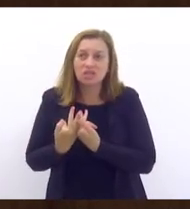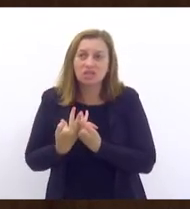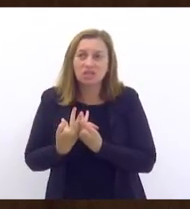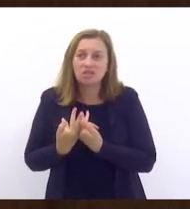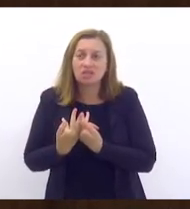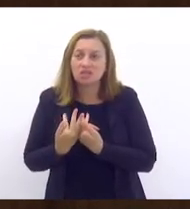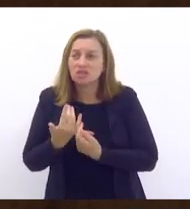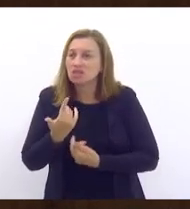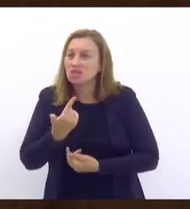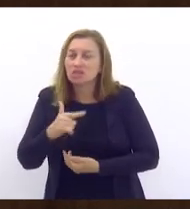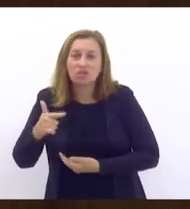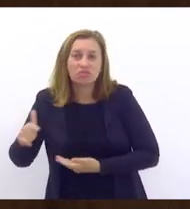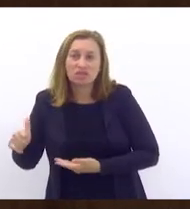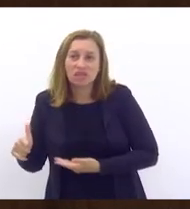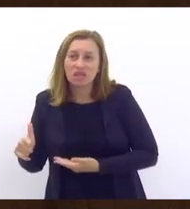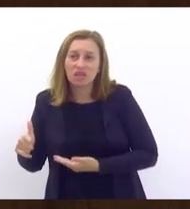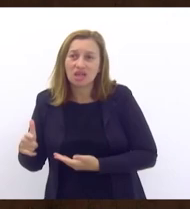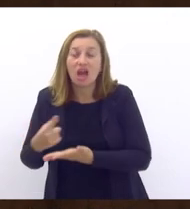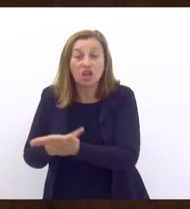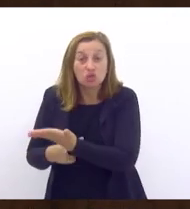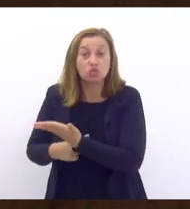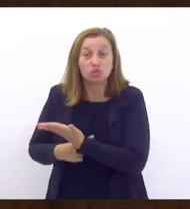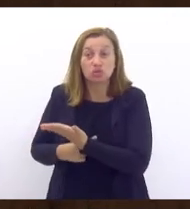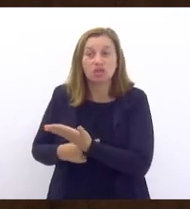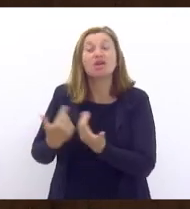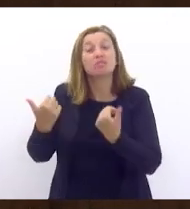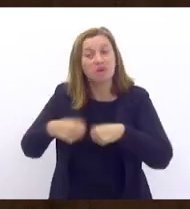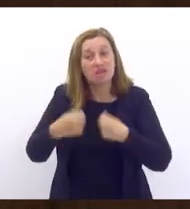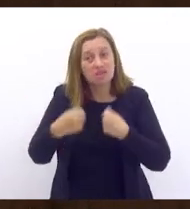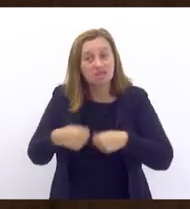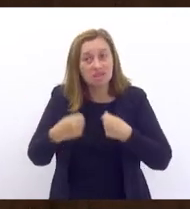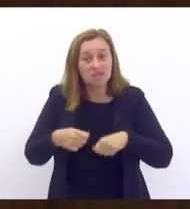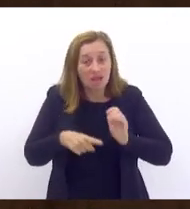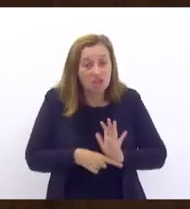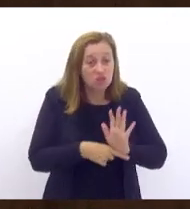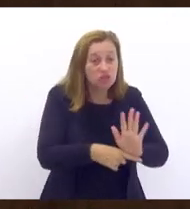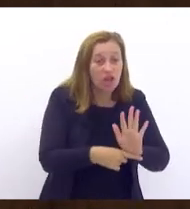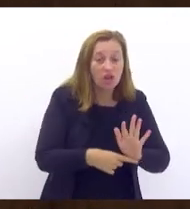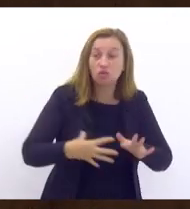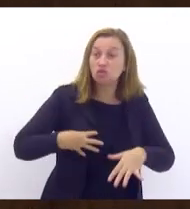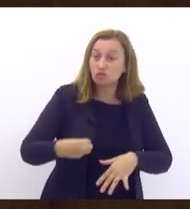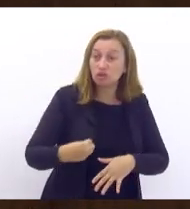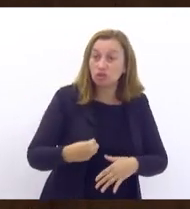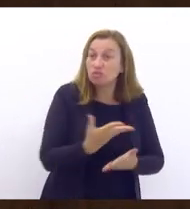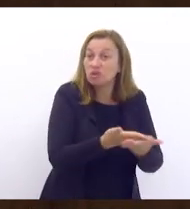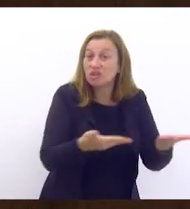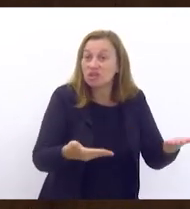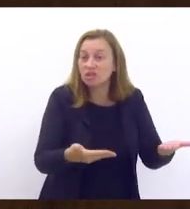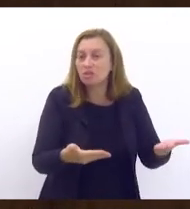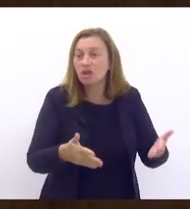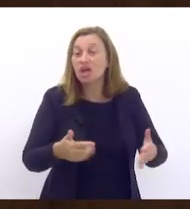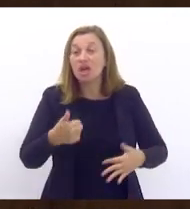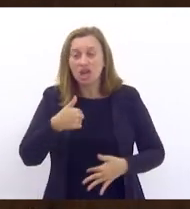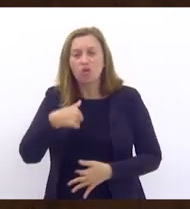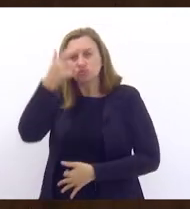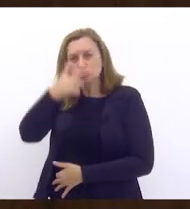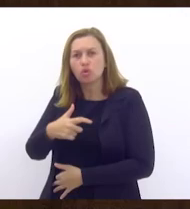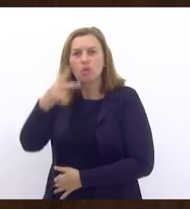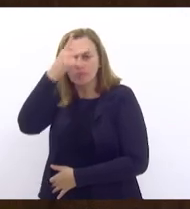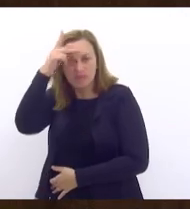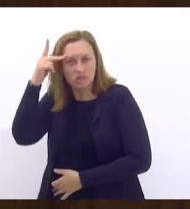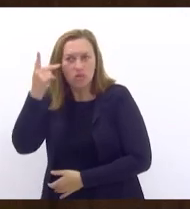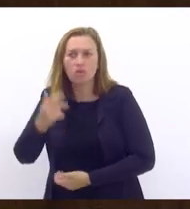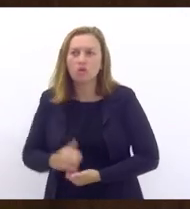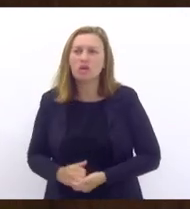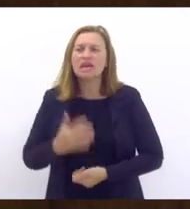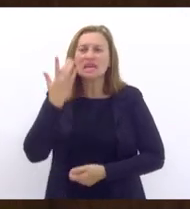têm recursos e que precisam recuperar seus filhos e filhas. E eu sou uma pessoa